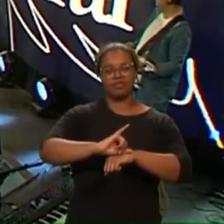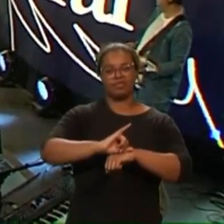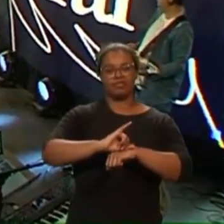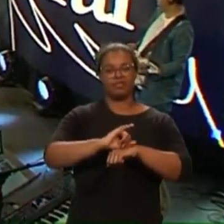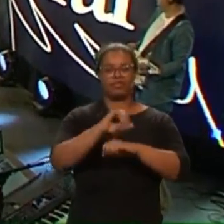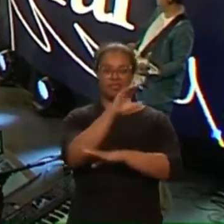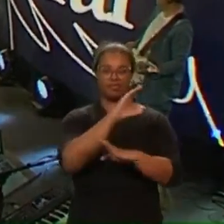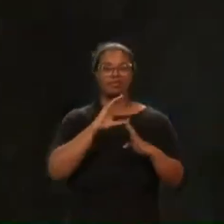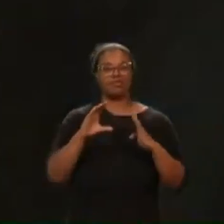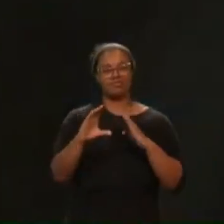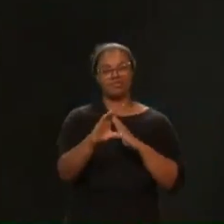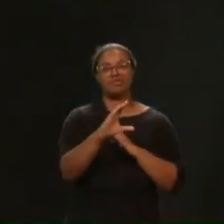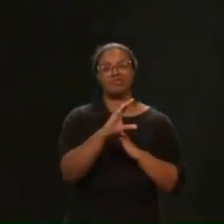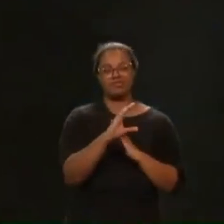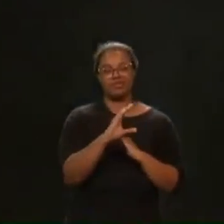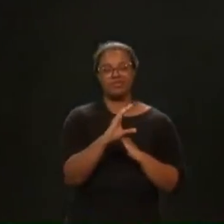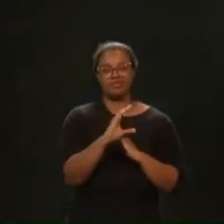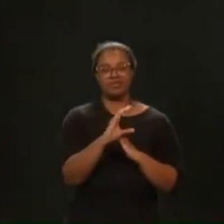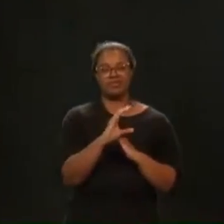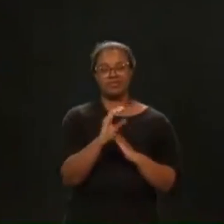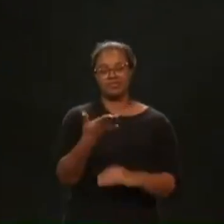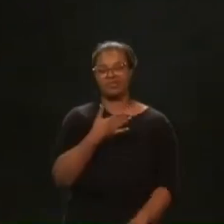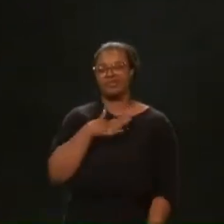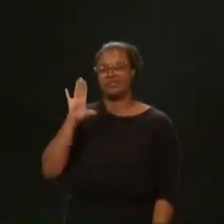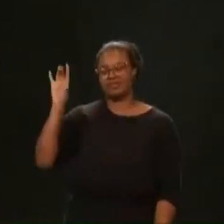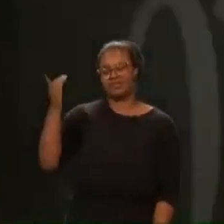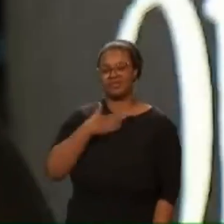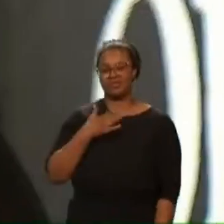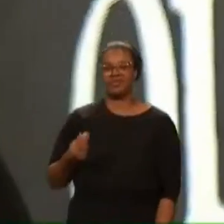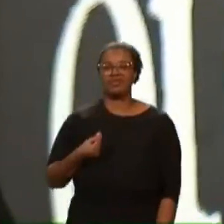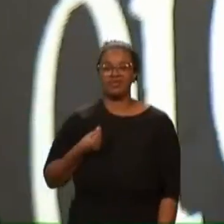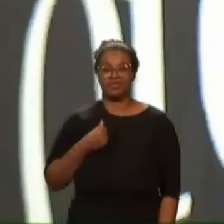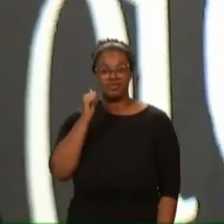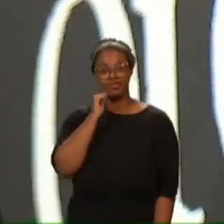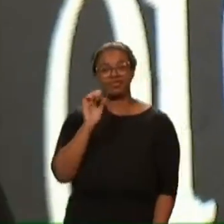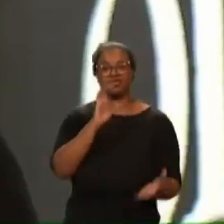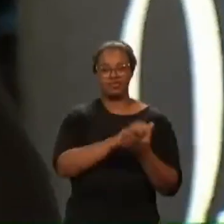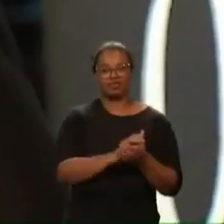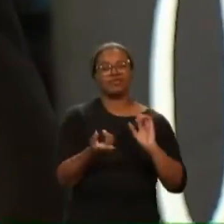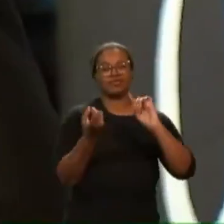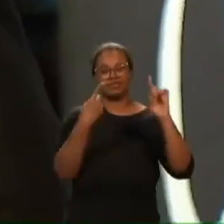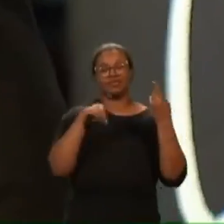Teológico Carisma Meu Deus a minha vida e a da minha esposa foram